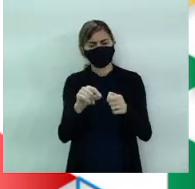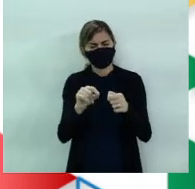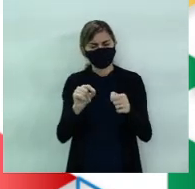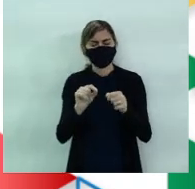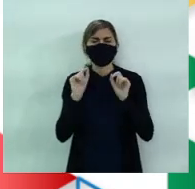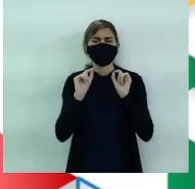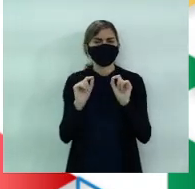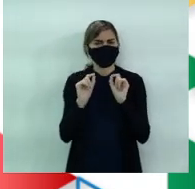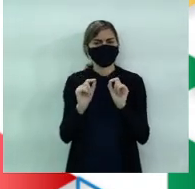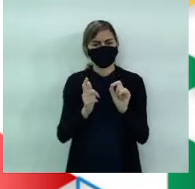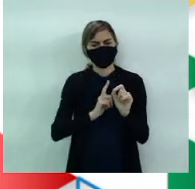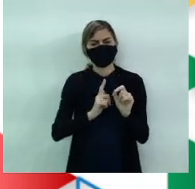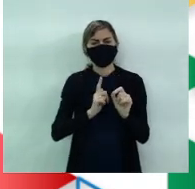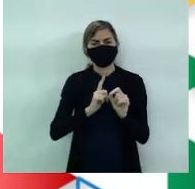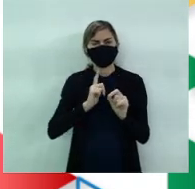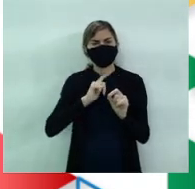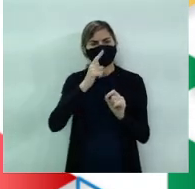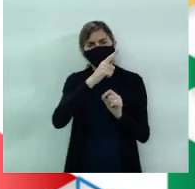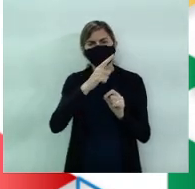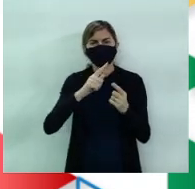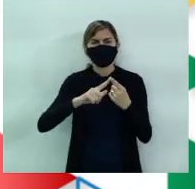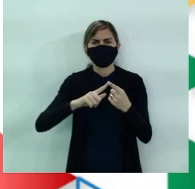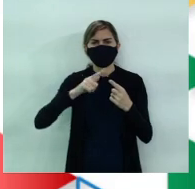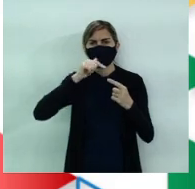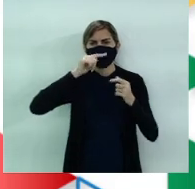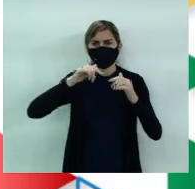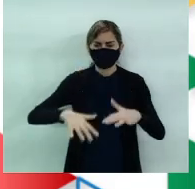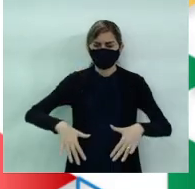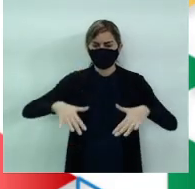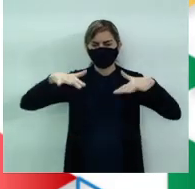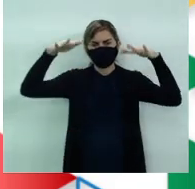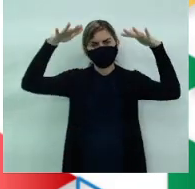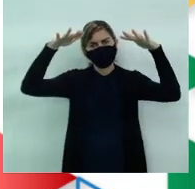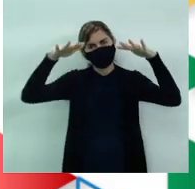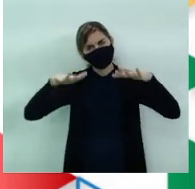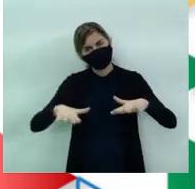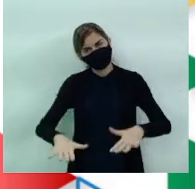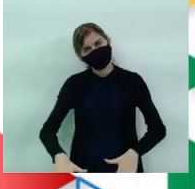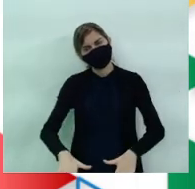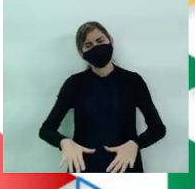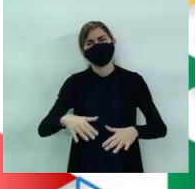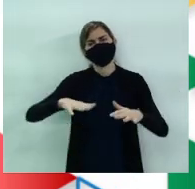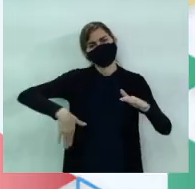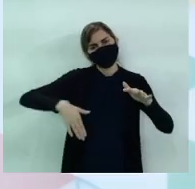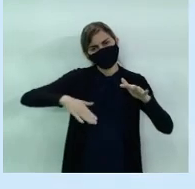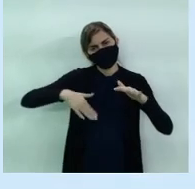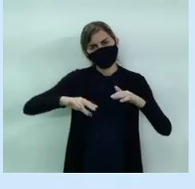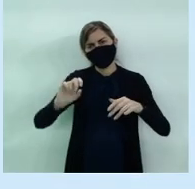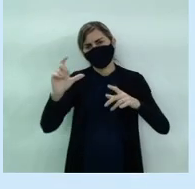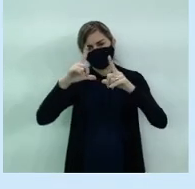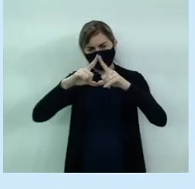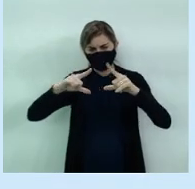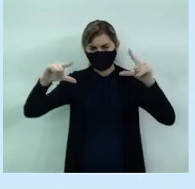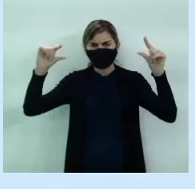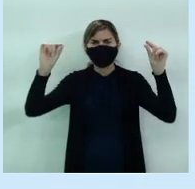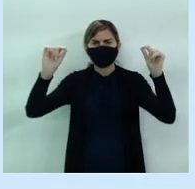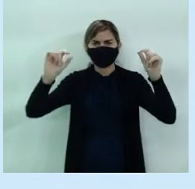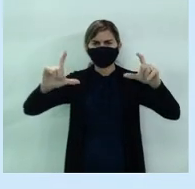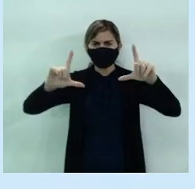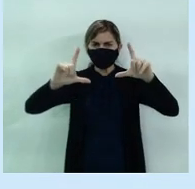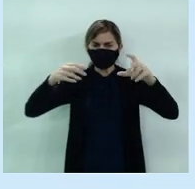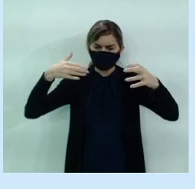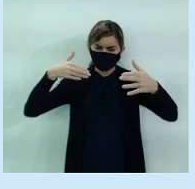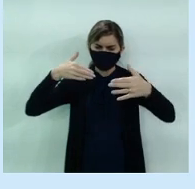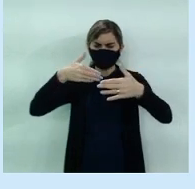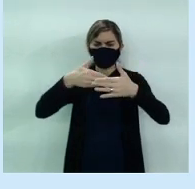com que tenham aí a maré cheia e a maré baixa. Ou seja, né, quando a Lua ela está mais